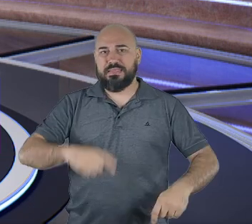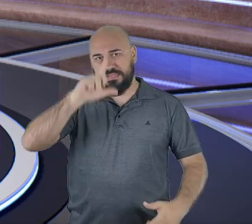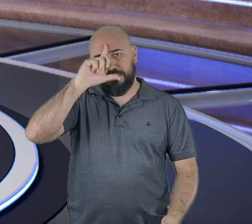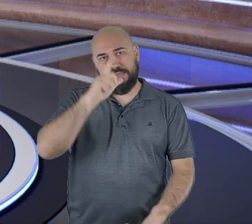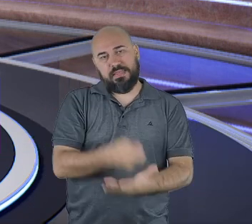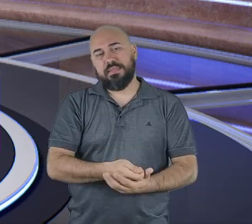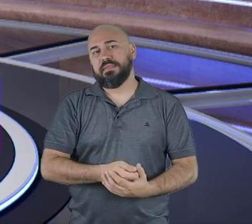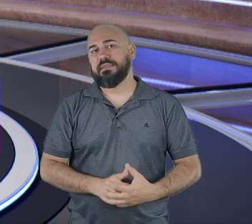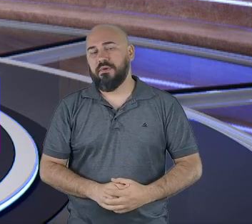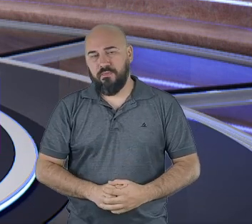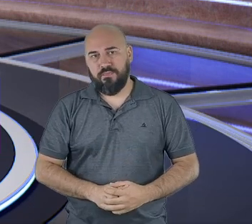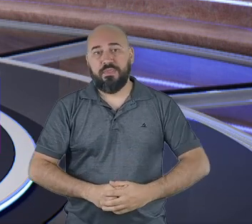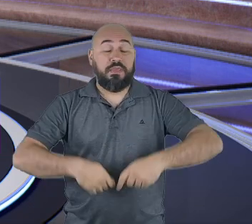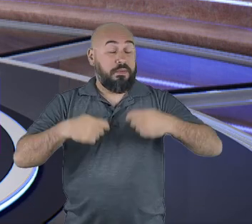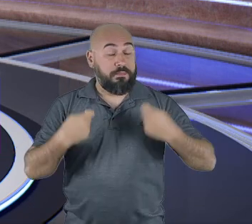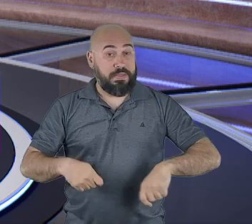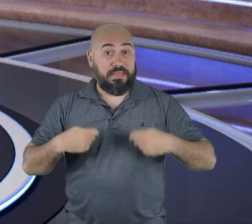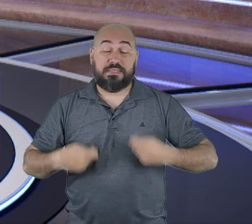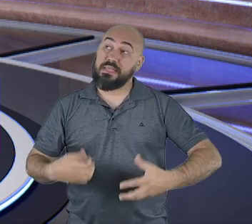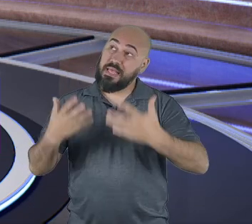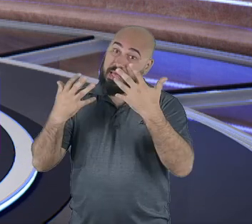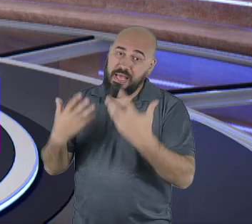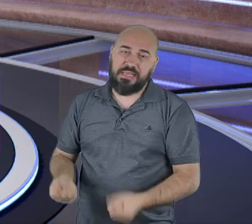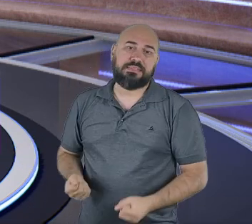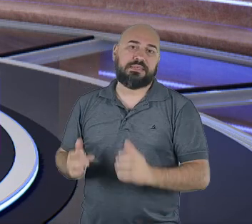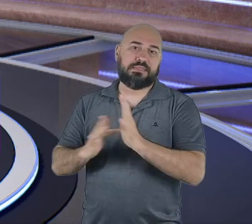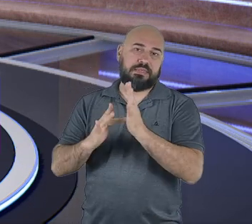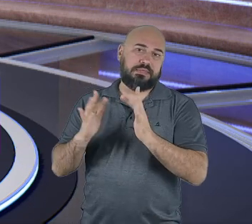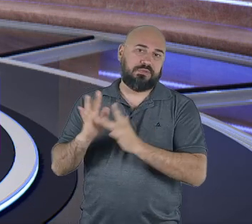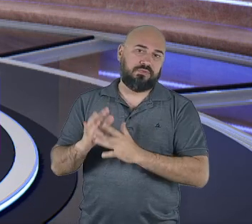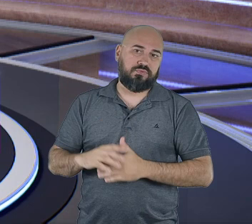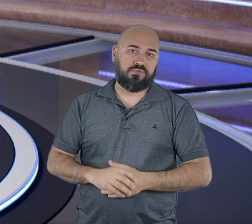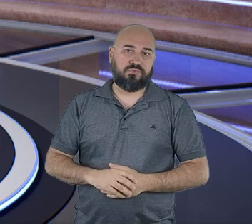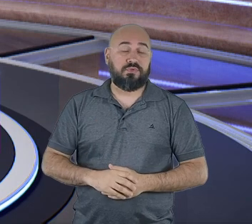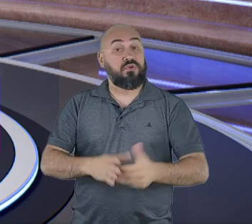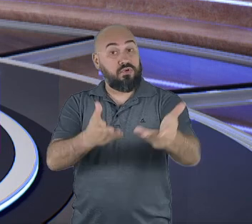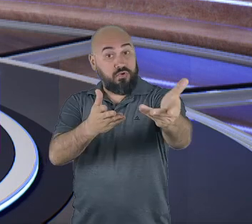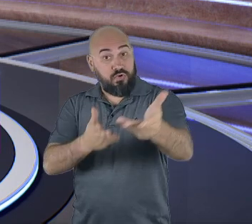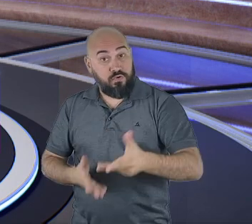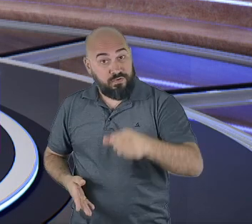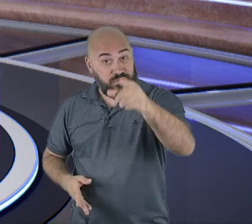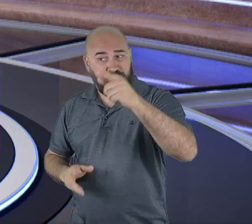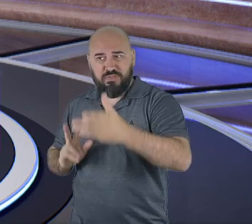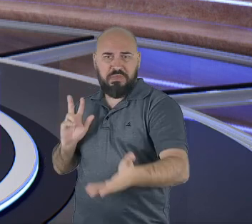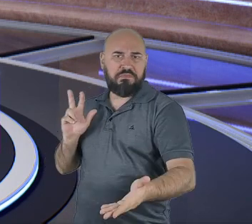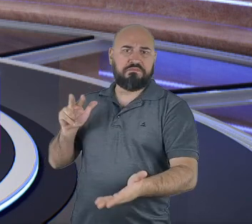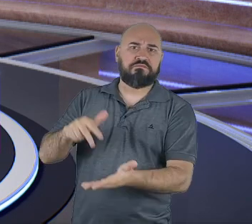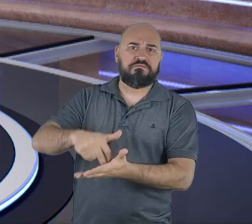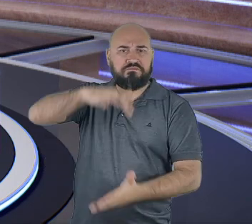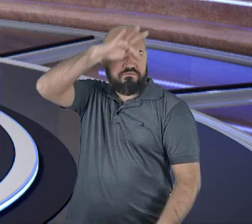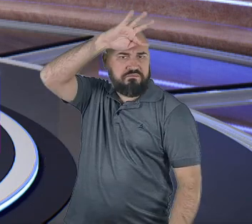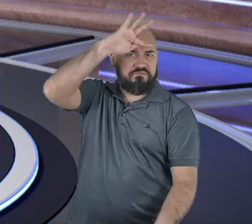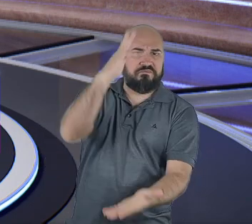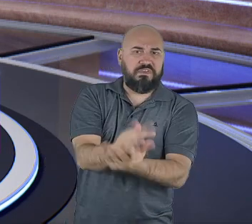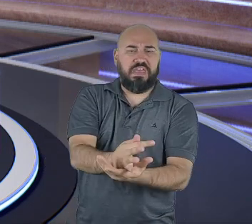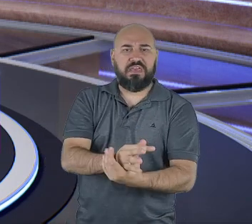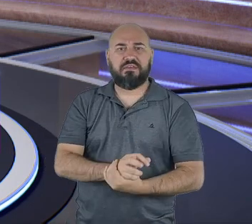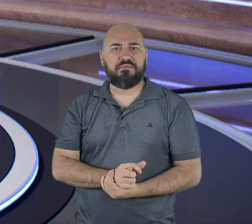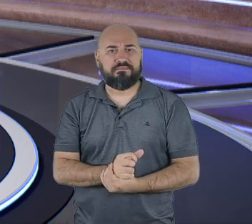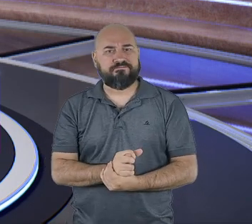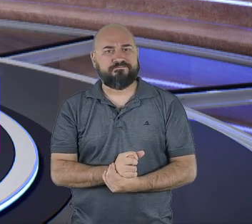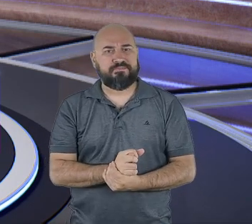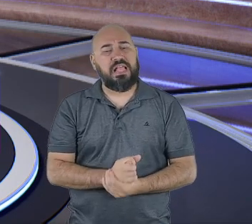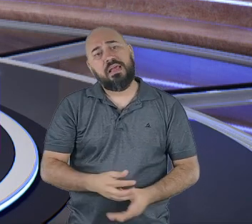Eu sempre olho nos seus olhos e convido para um passo de fé. Você não pode terminar o programa